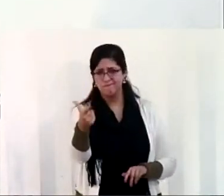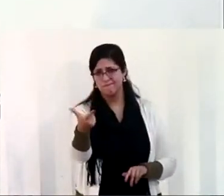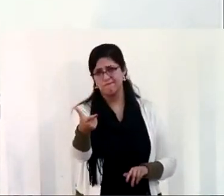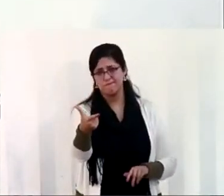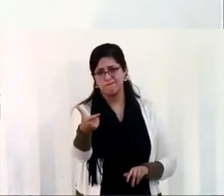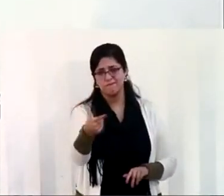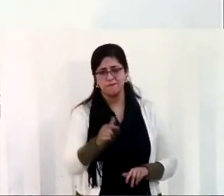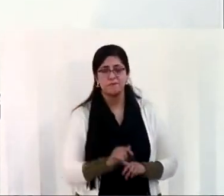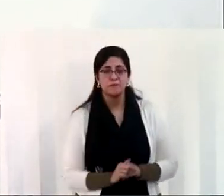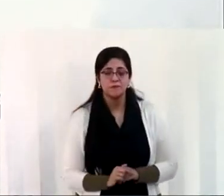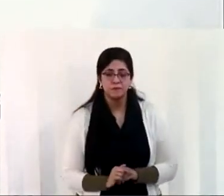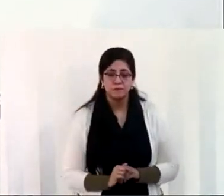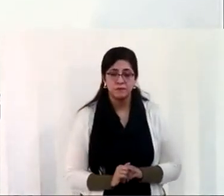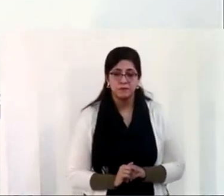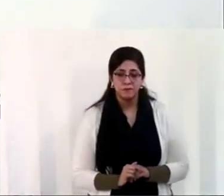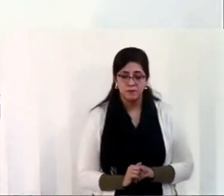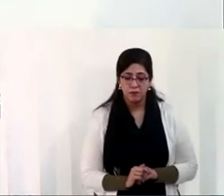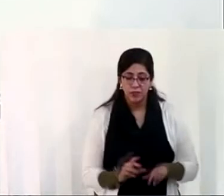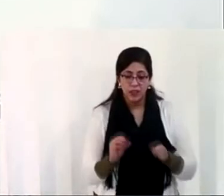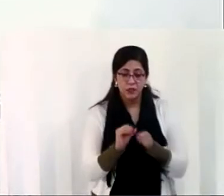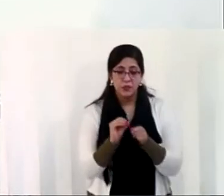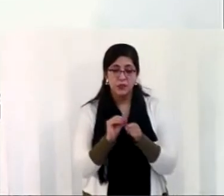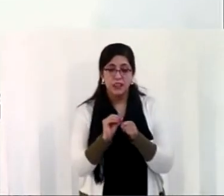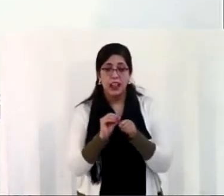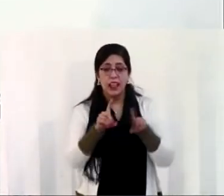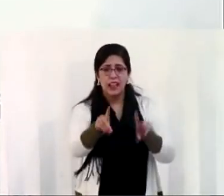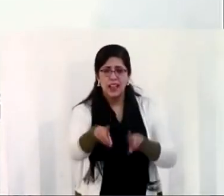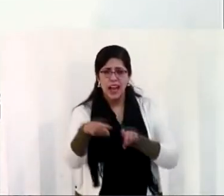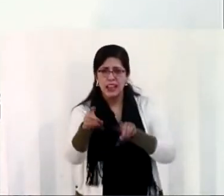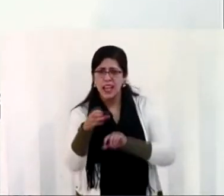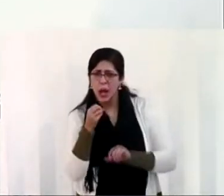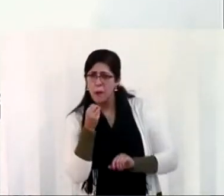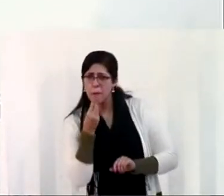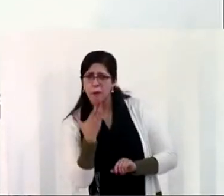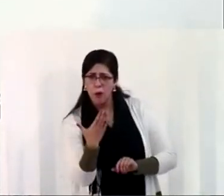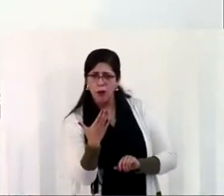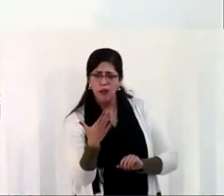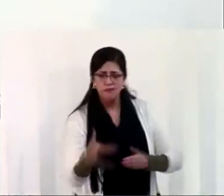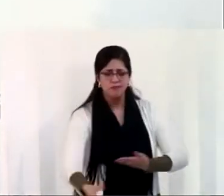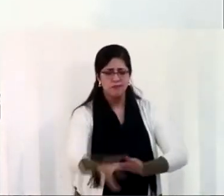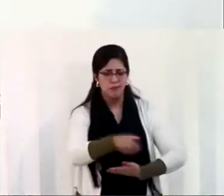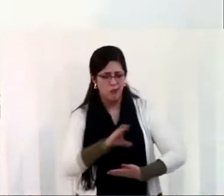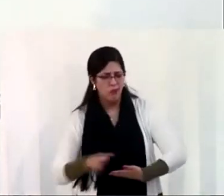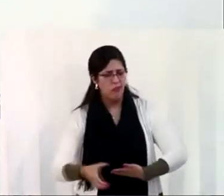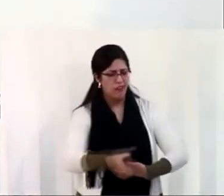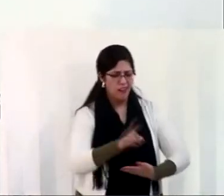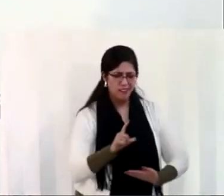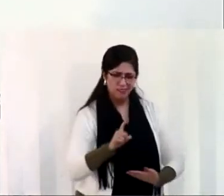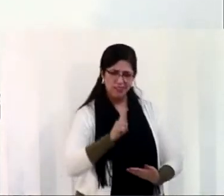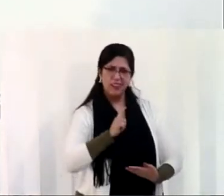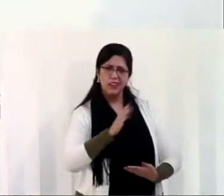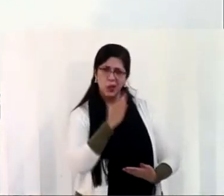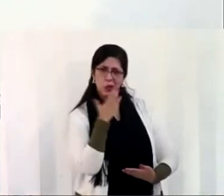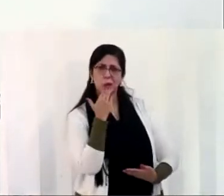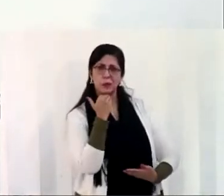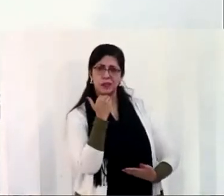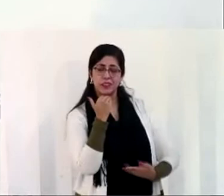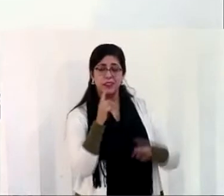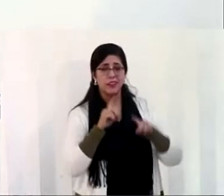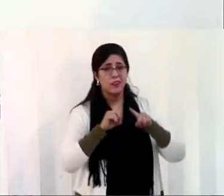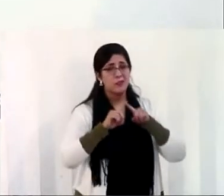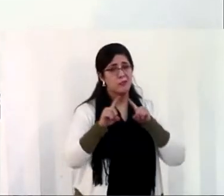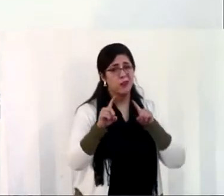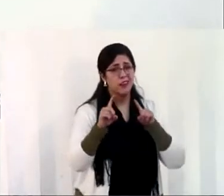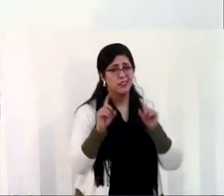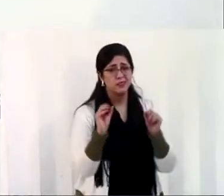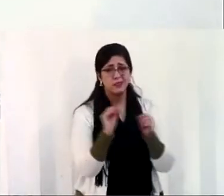numa terra fértil, para que comesses o seu fruto e o seu bem, mas depois de teres entrado nela, vós a contaminastes, e da minha herança fizestes